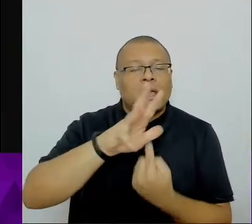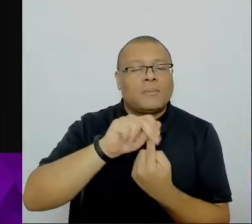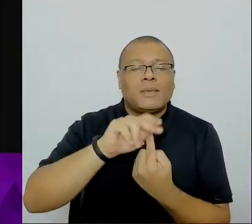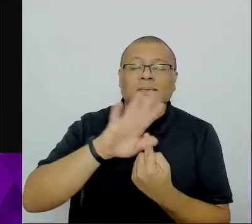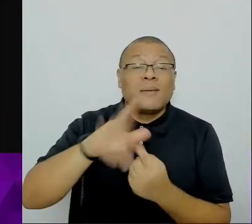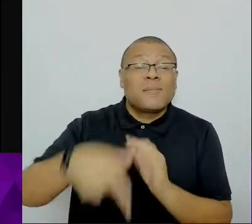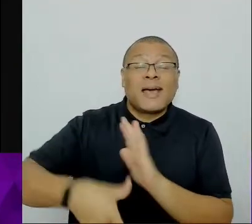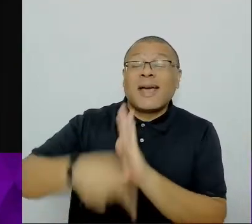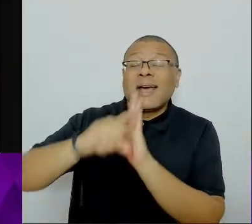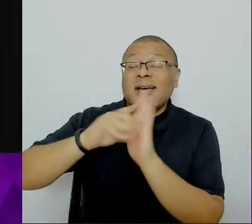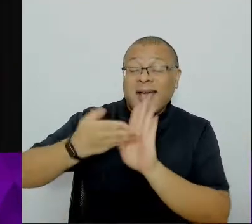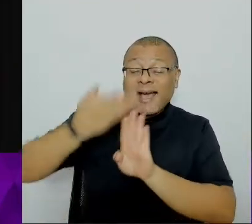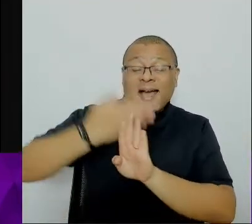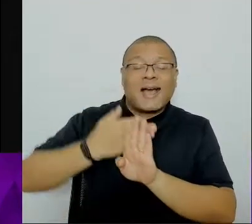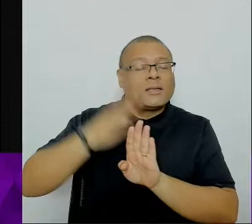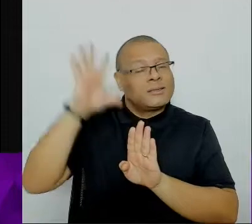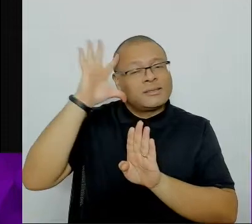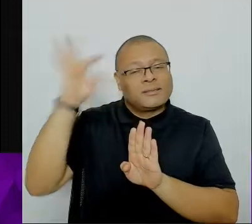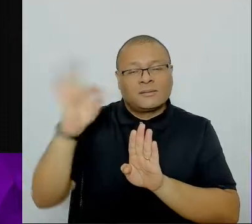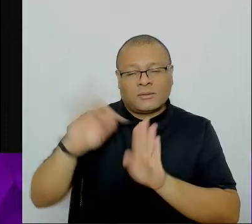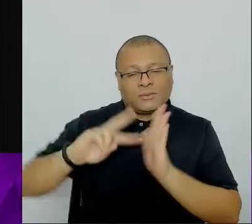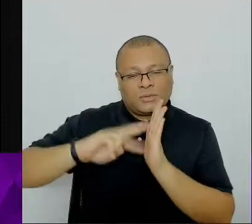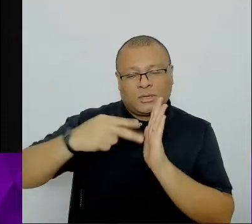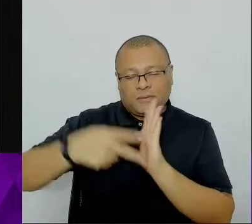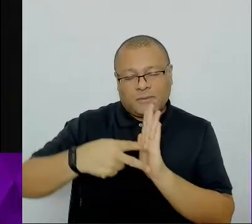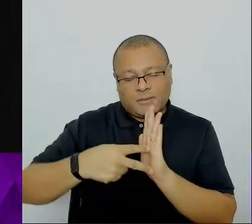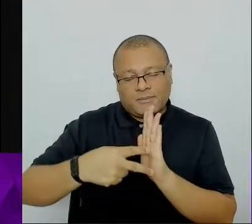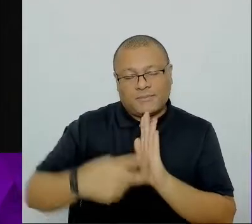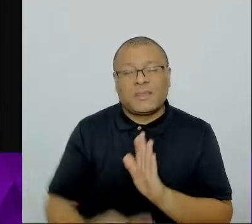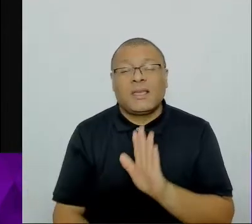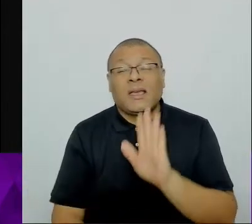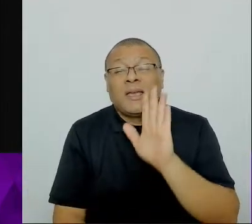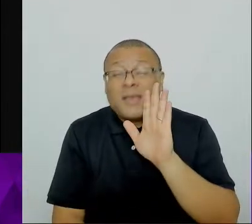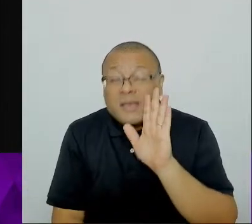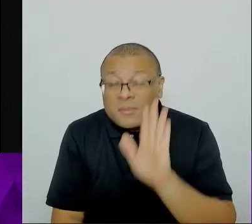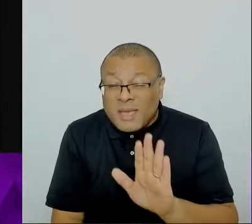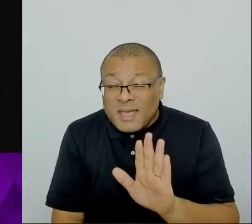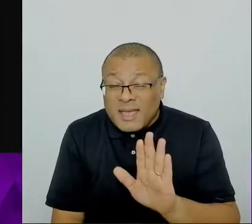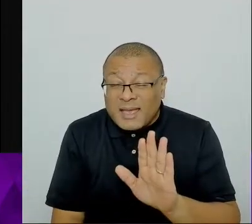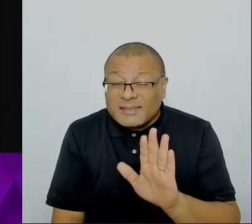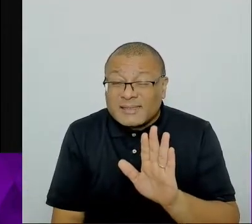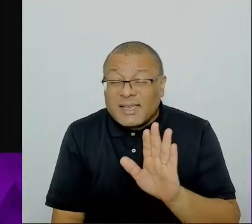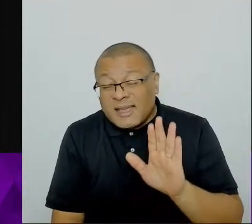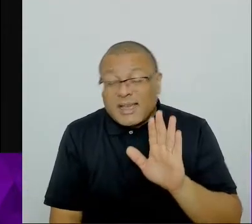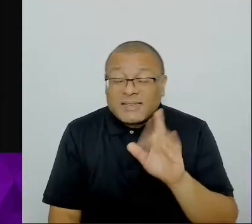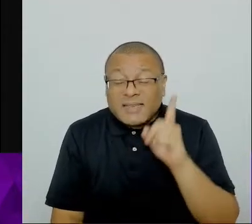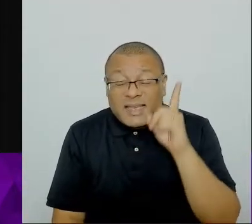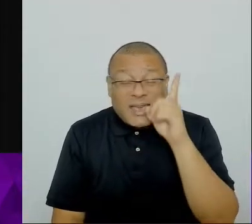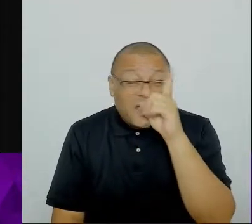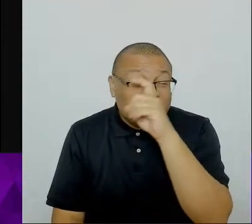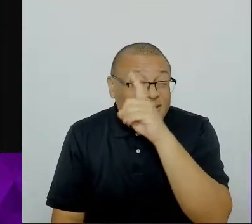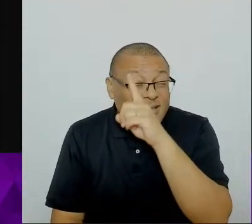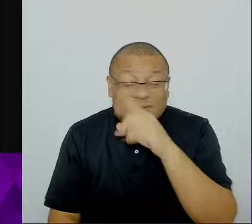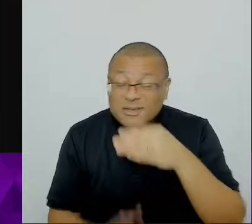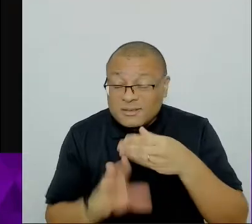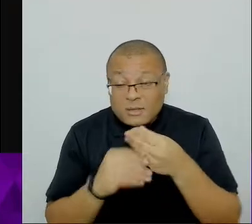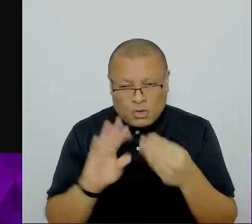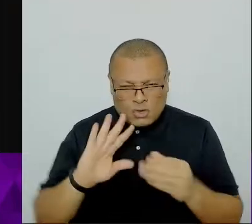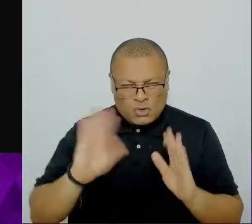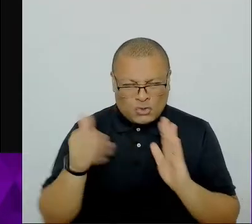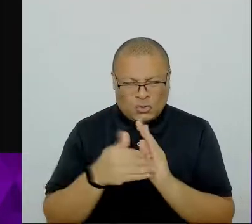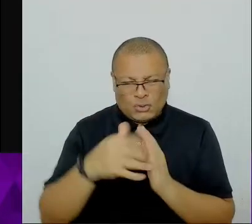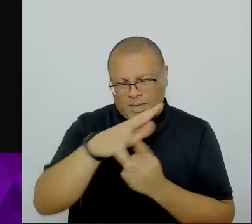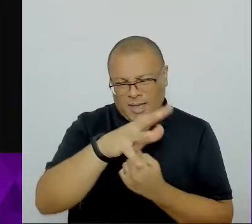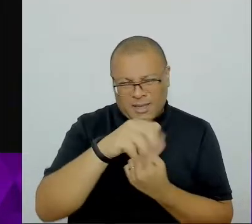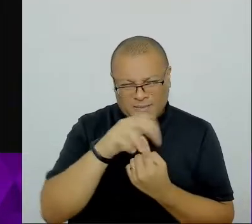prévio dela. Só que esse ponto do HOAS, ele é um ponto um pouco mais difícil de implementar e não são todas as APIs que fazem